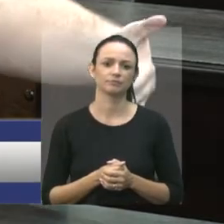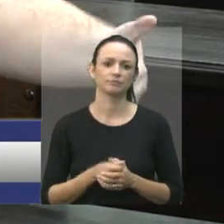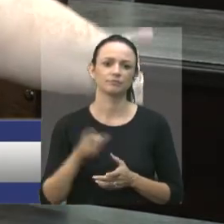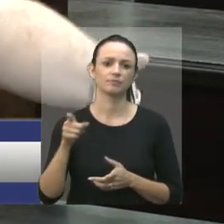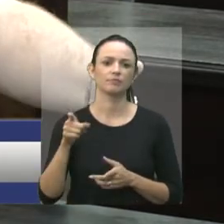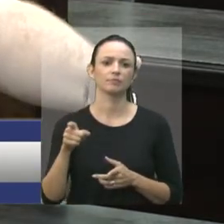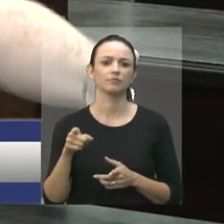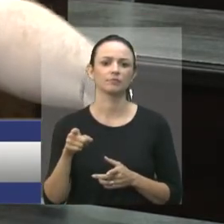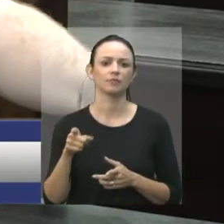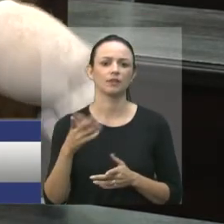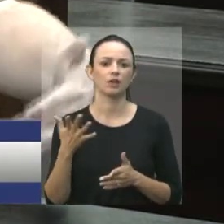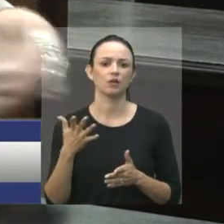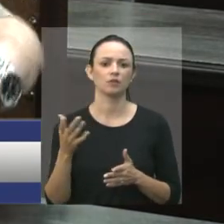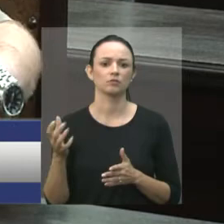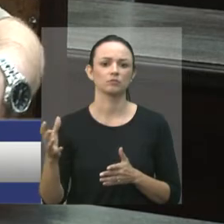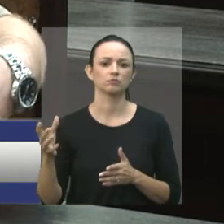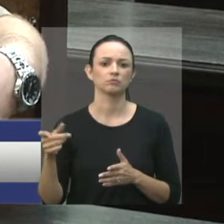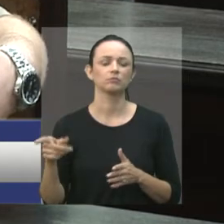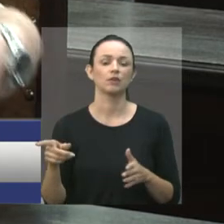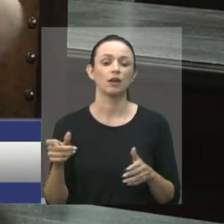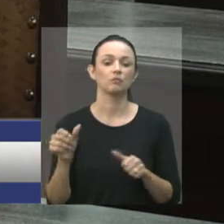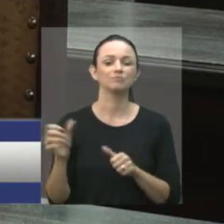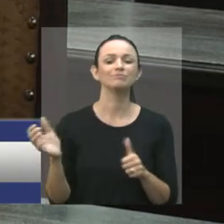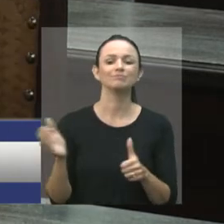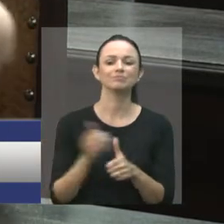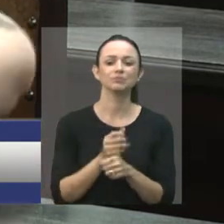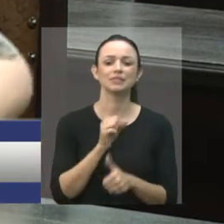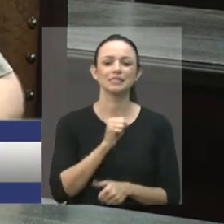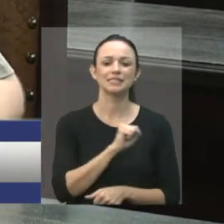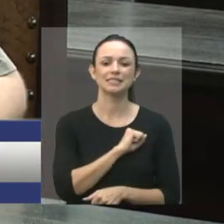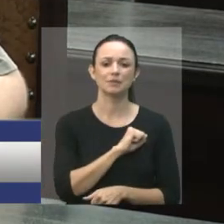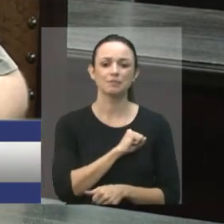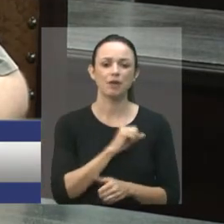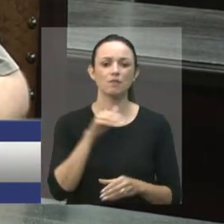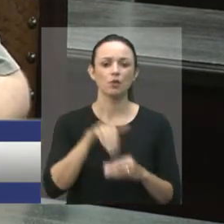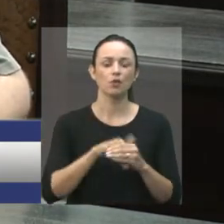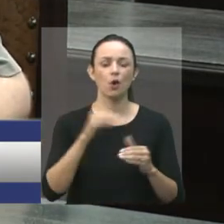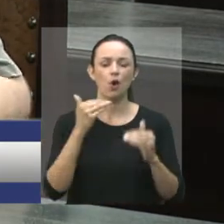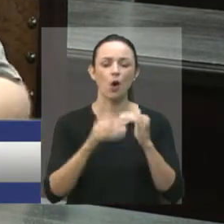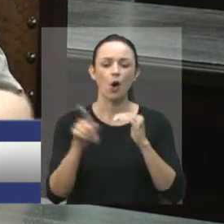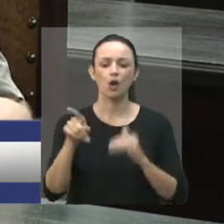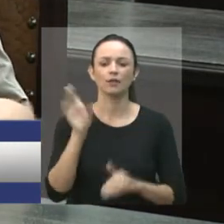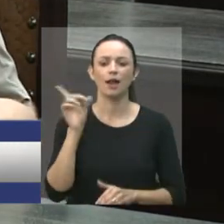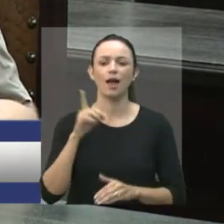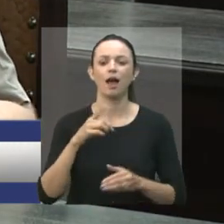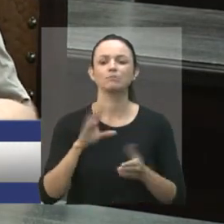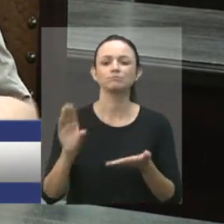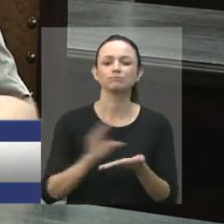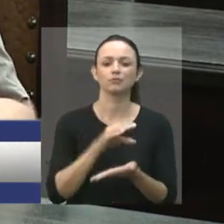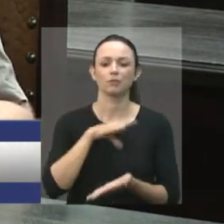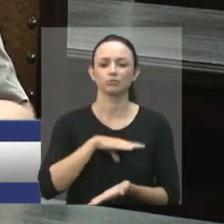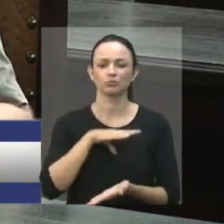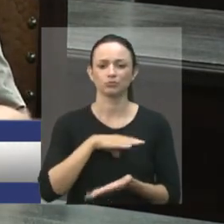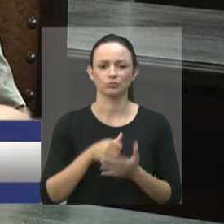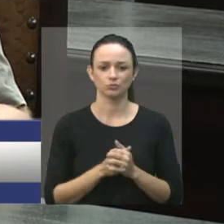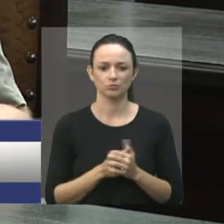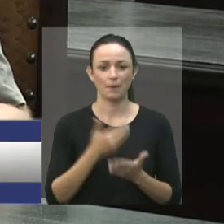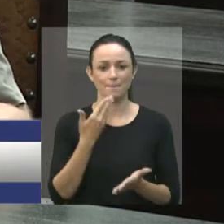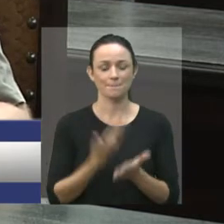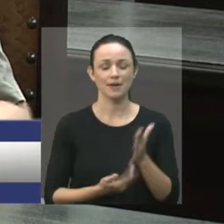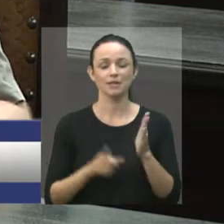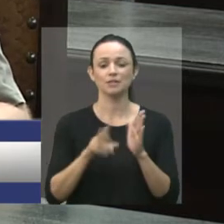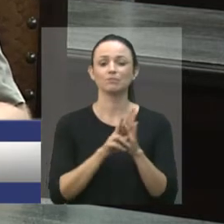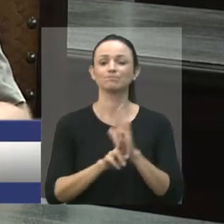lugar do Sabará, votou contra a emenda de Potunduva. O povo de Potunduva acaba perdendo seu